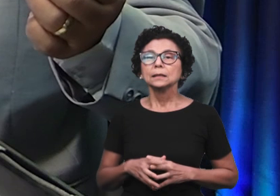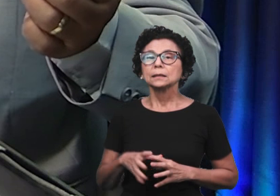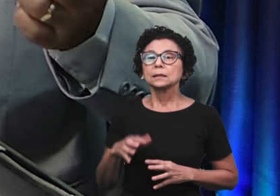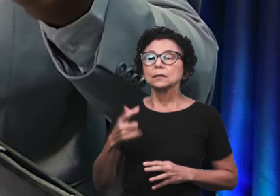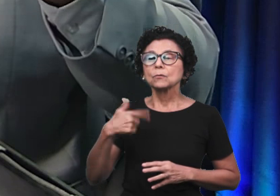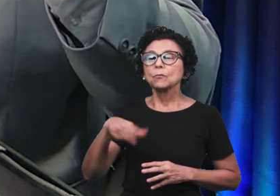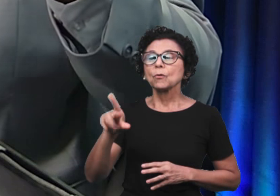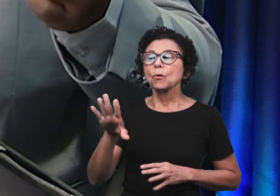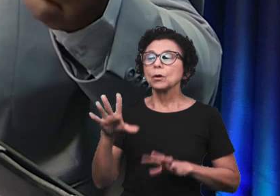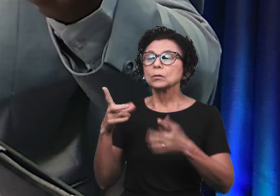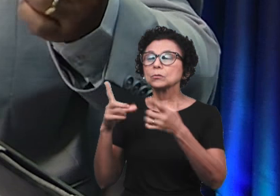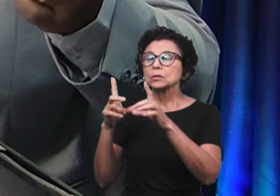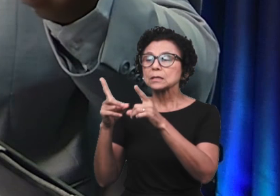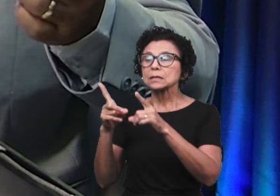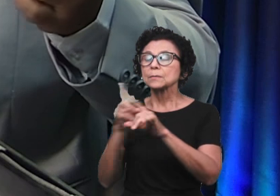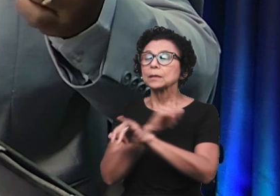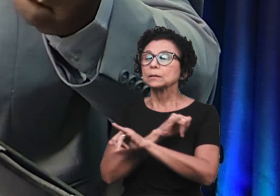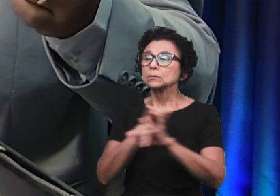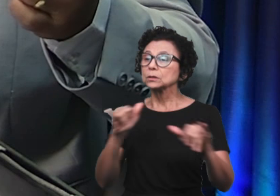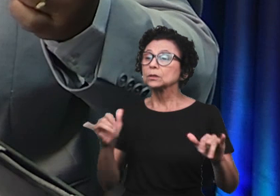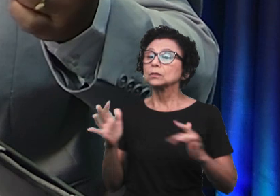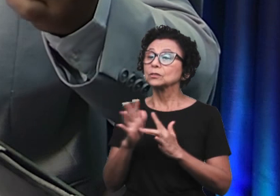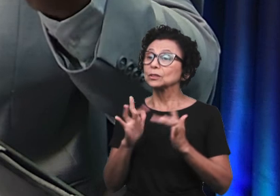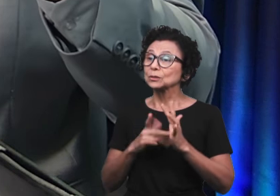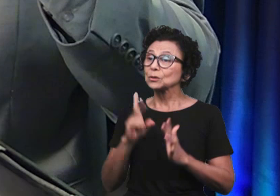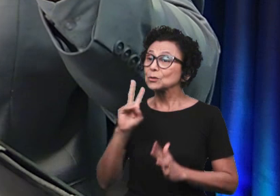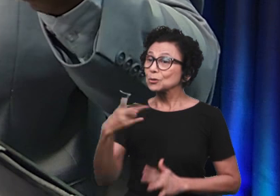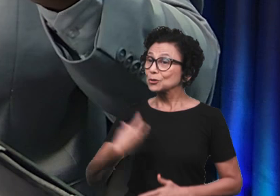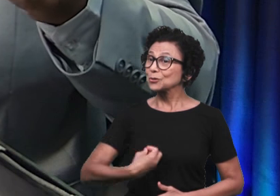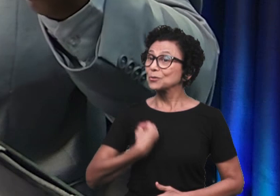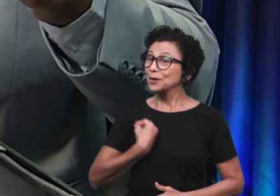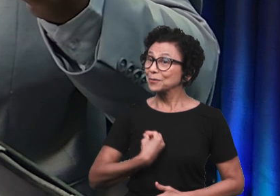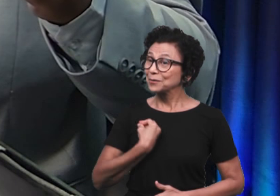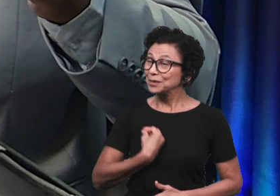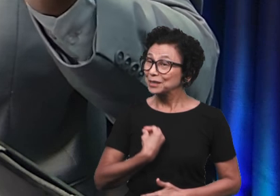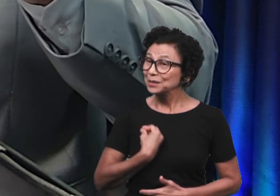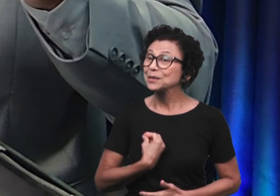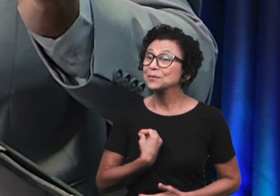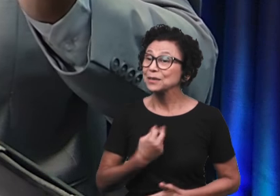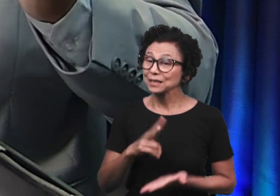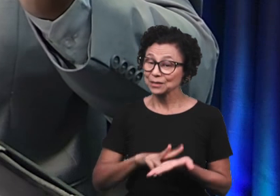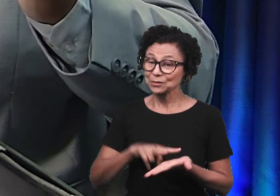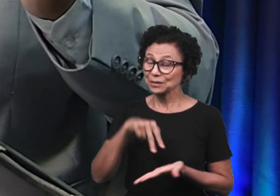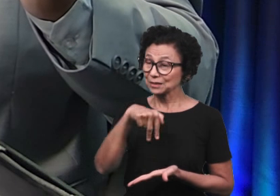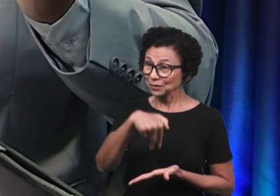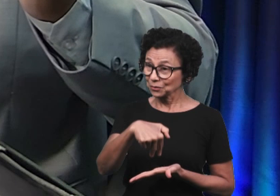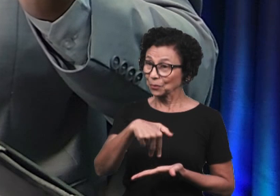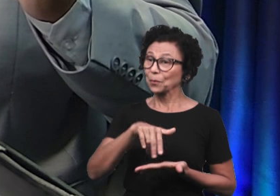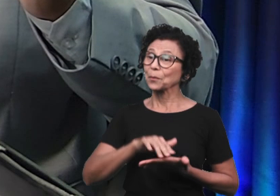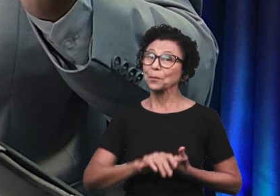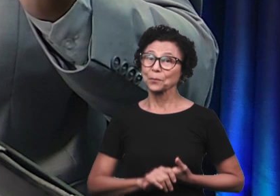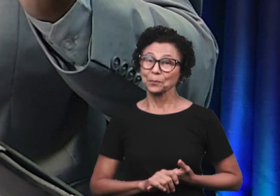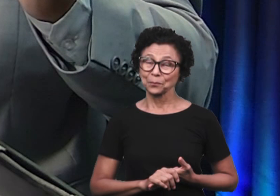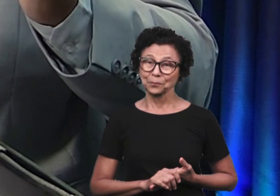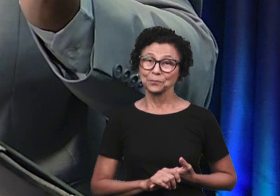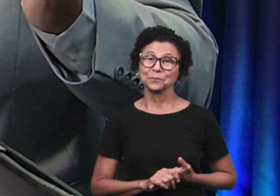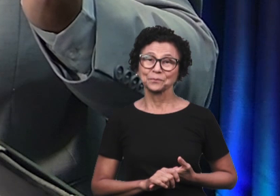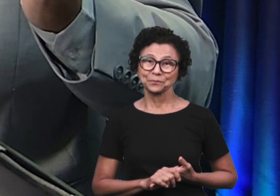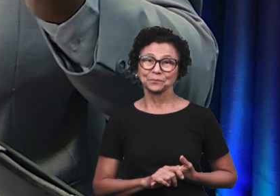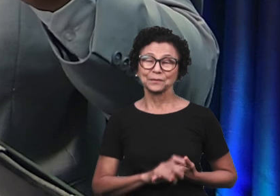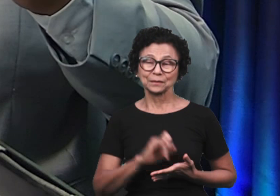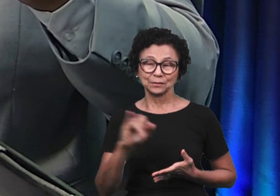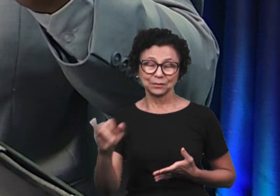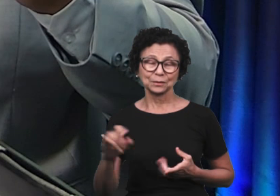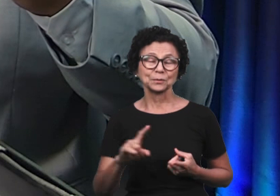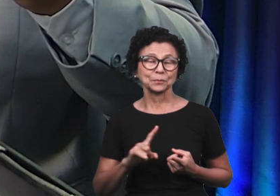discípulos que Jesus estava vivo. Então, ela trouxe a primeira mensagem, Jesus ressuscitou.